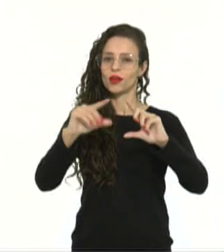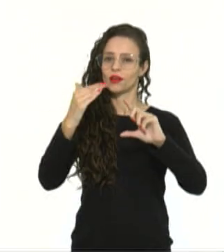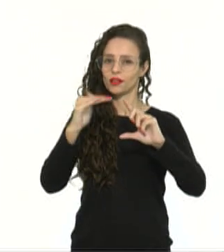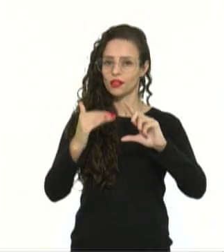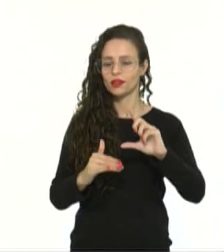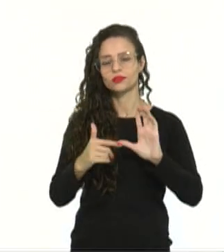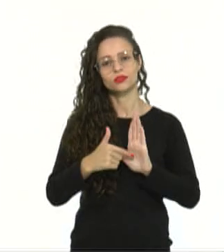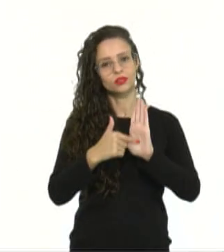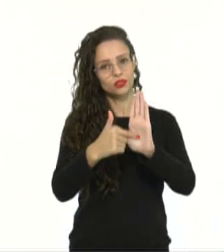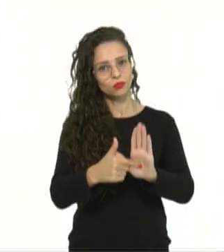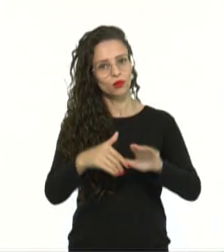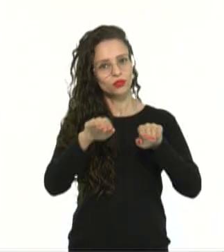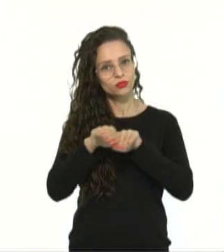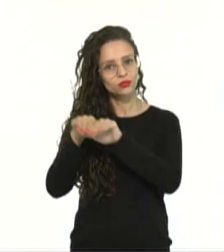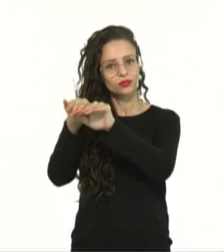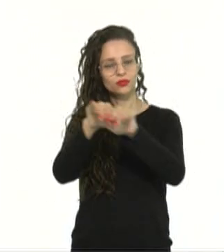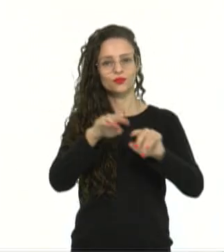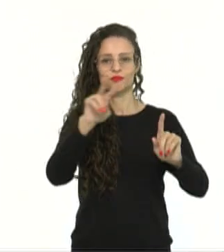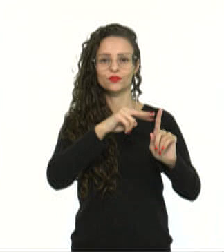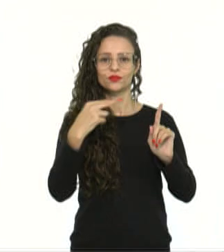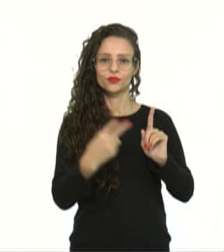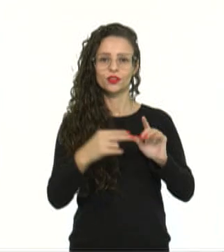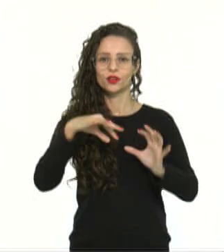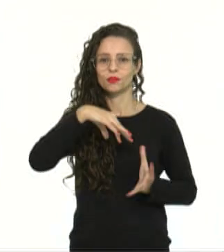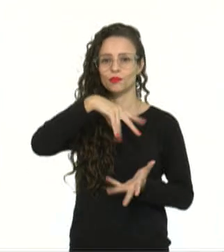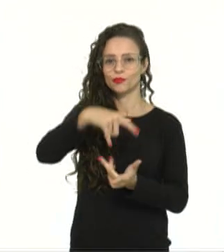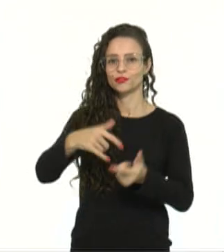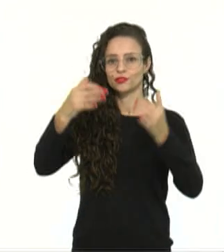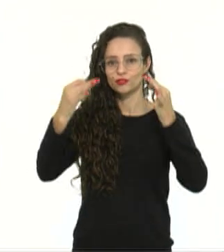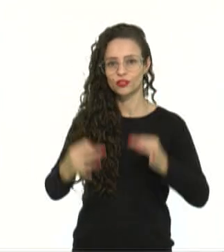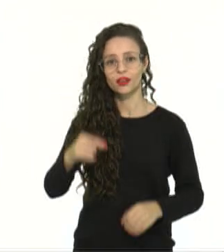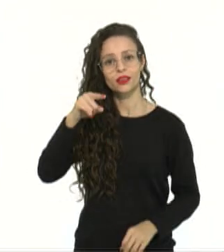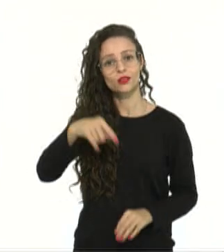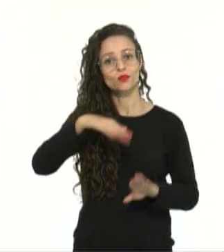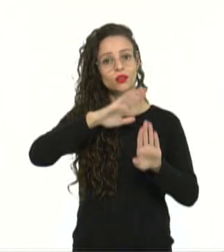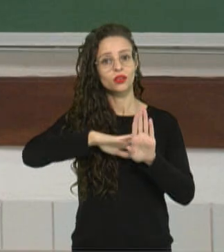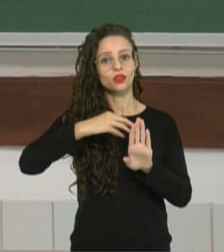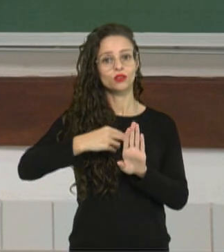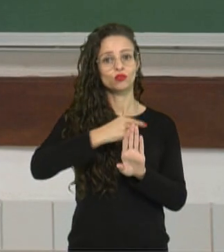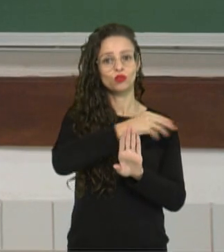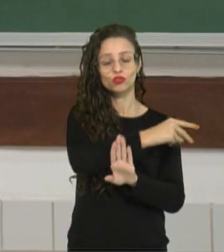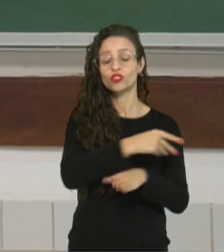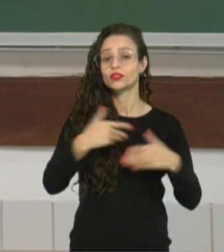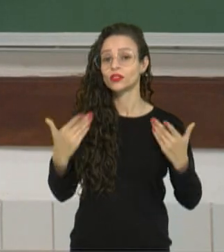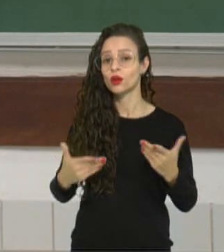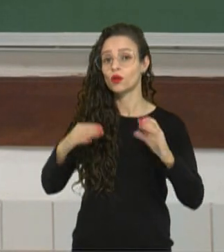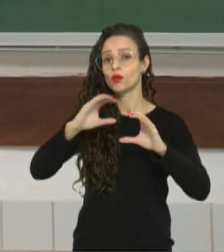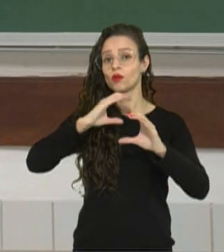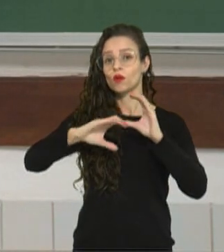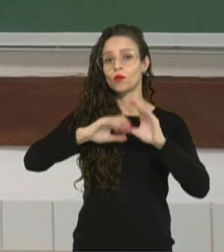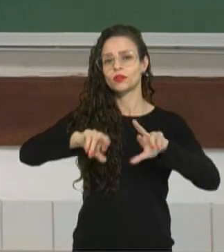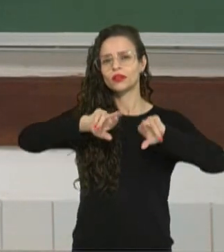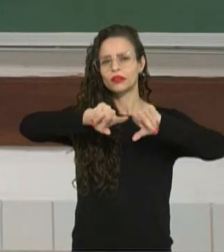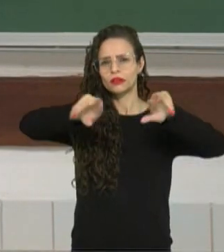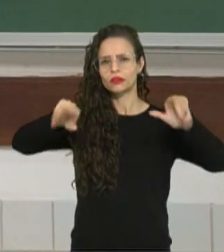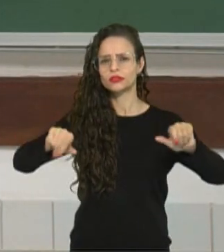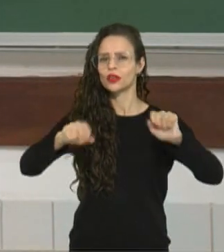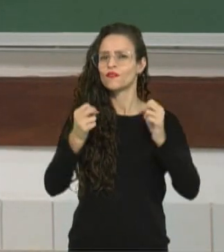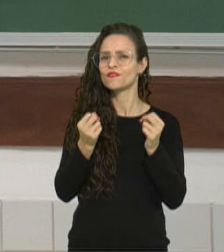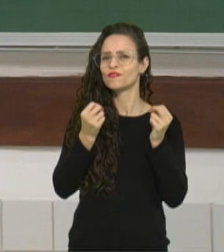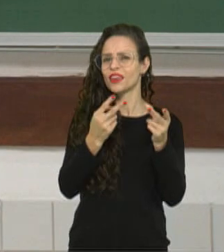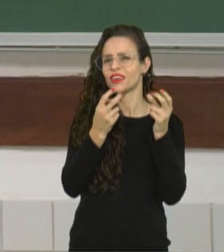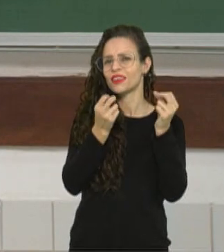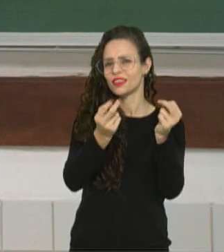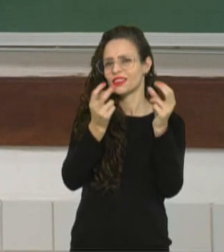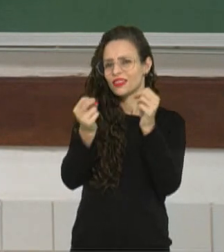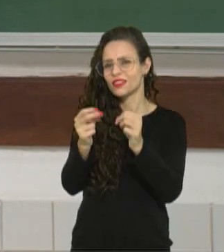que estabelece sua visão de mundo como as correta. A isso chamamos ideologia. Então, os meios de comunicação são responsáveis por vender essa